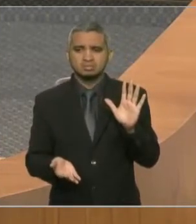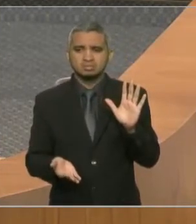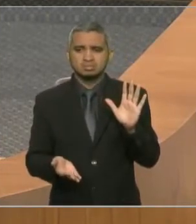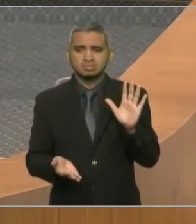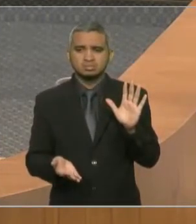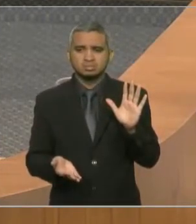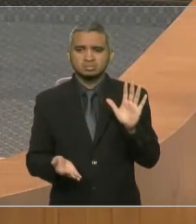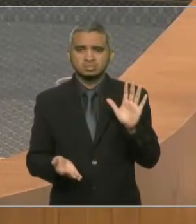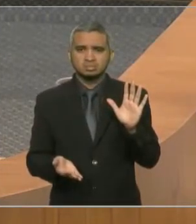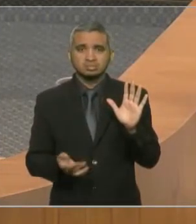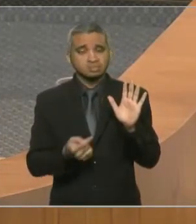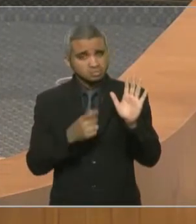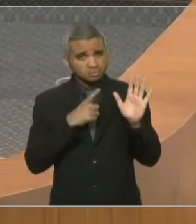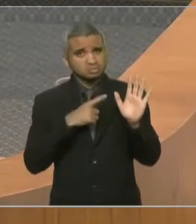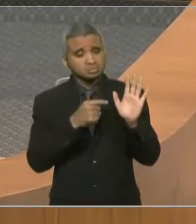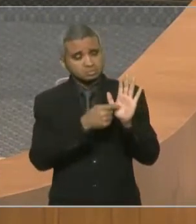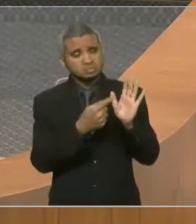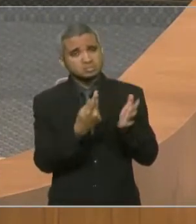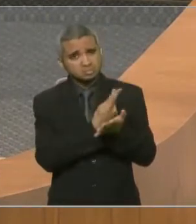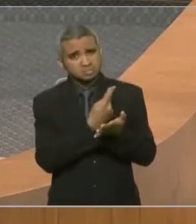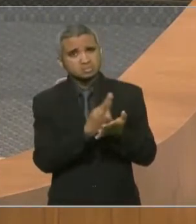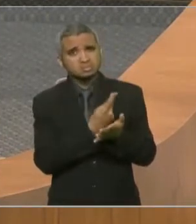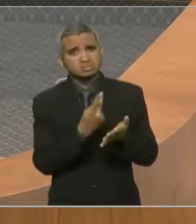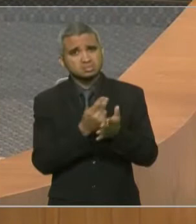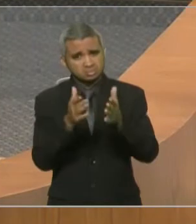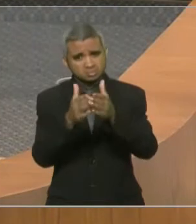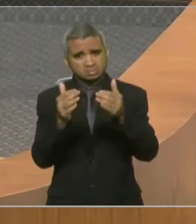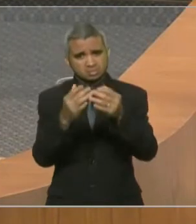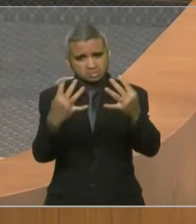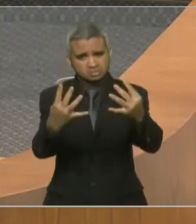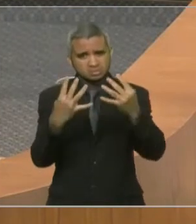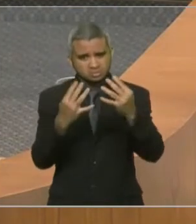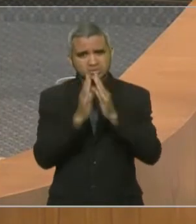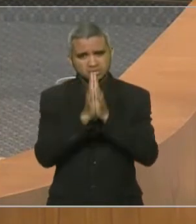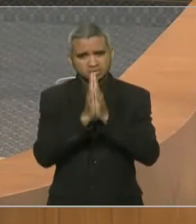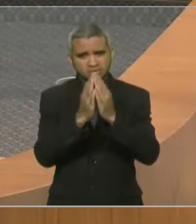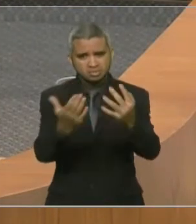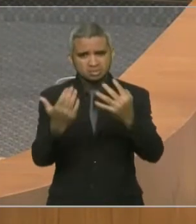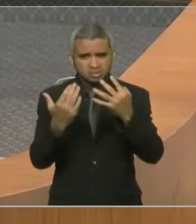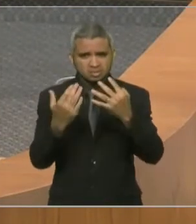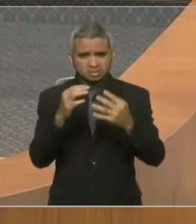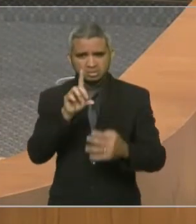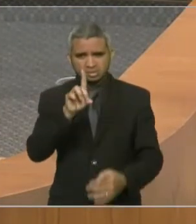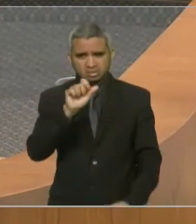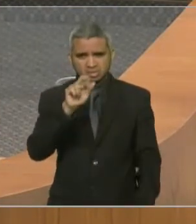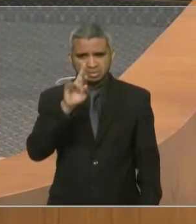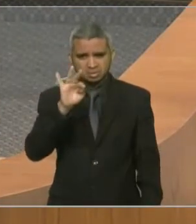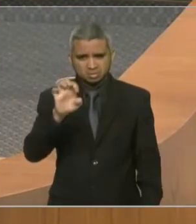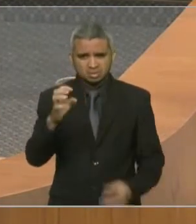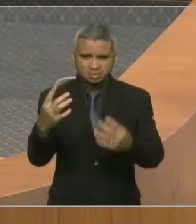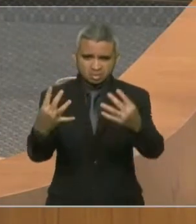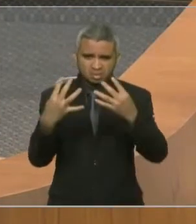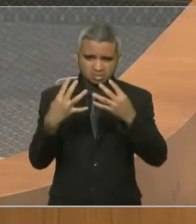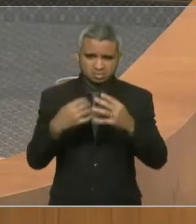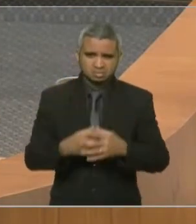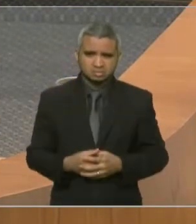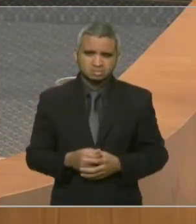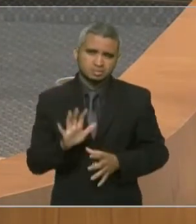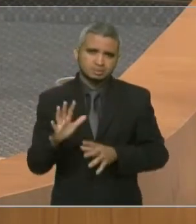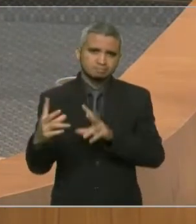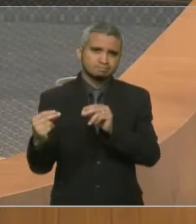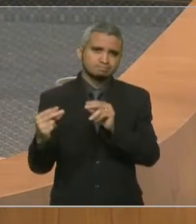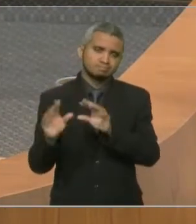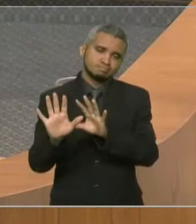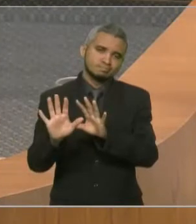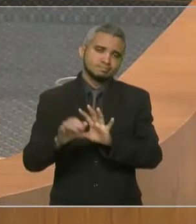E está aqui o erro. Gostaria até da atenção do deputado, mas está conversando ali. Gostaria de saber aqui se a gente